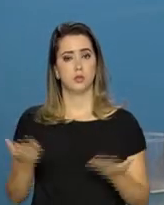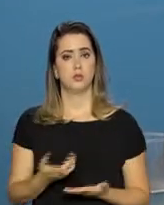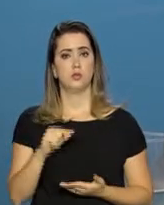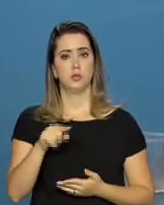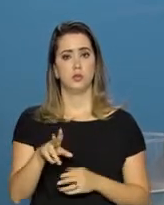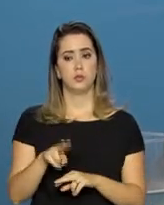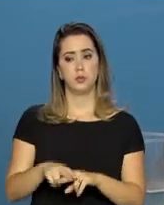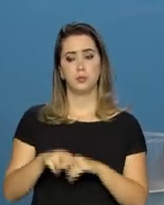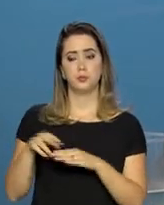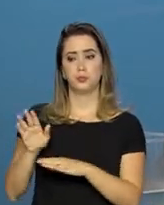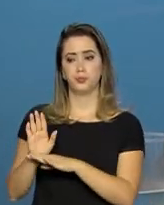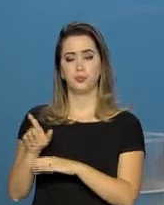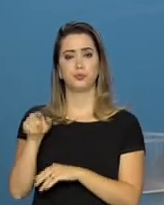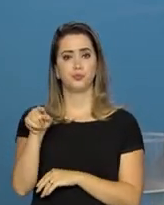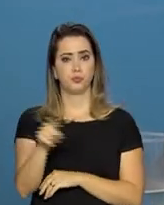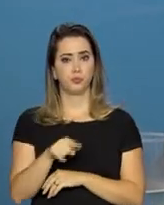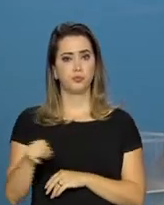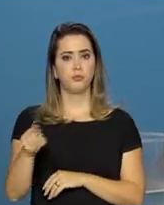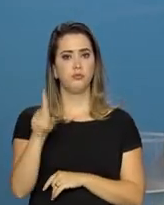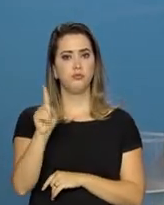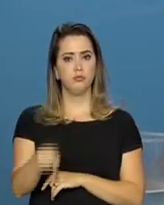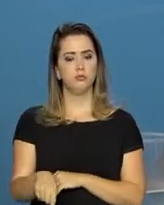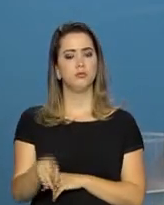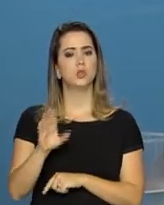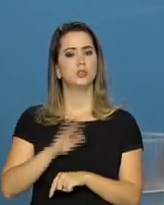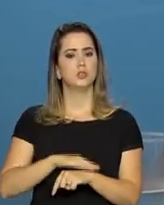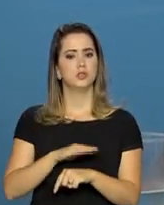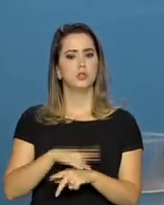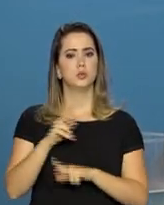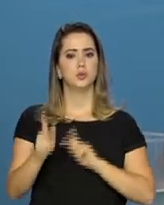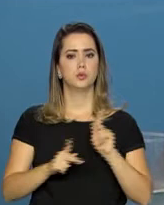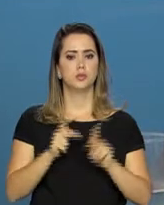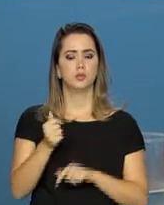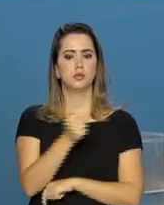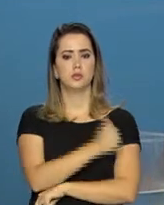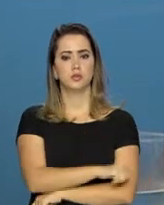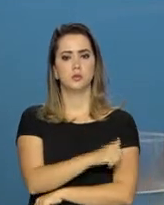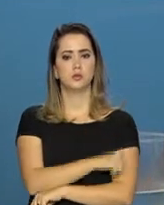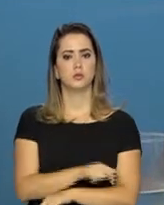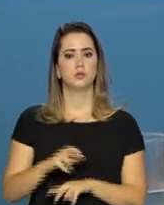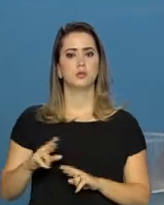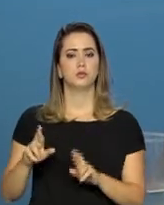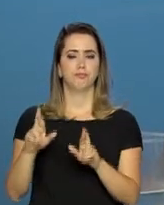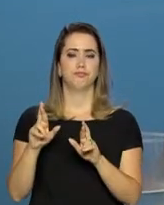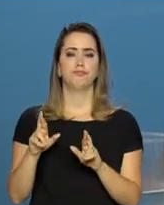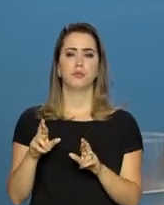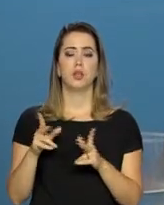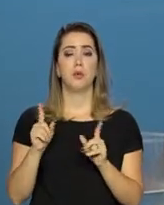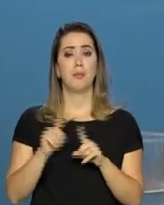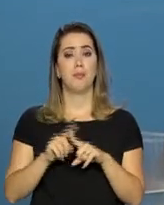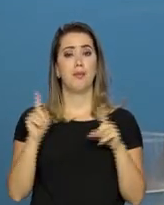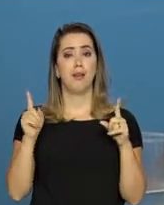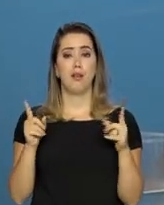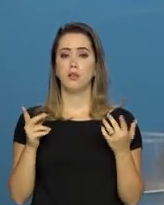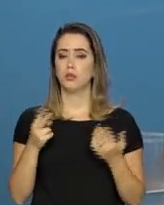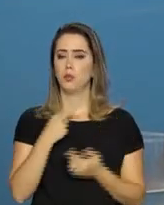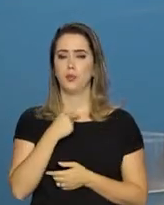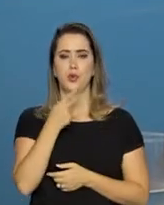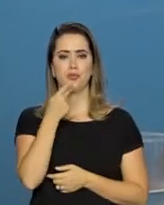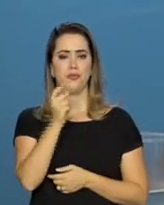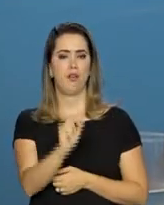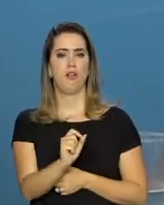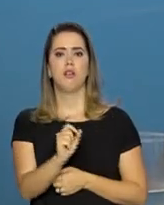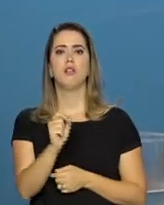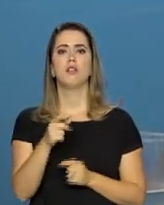benefício dela há muito que a população do rio de janeiro pode pode esperar muito mas inegavelmente há